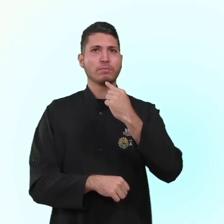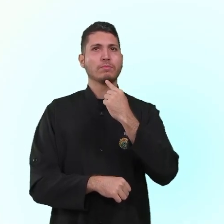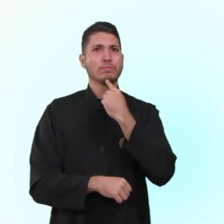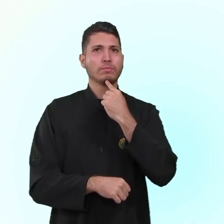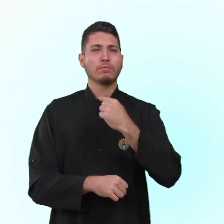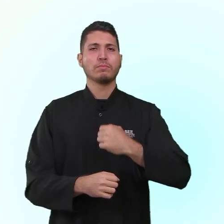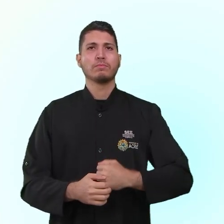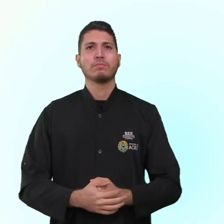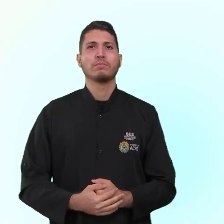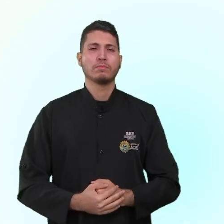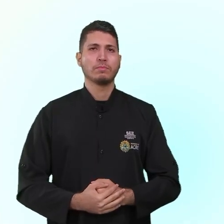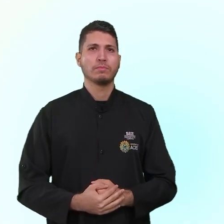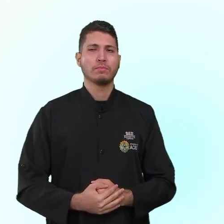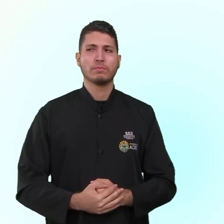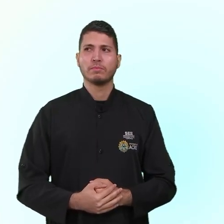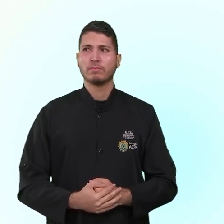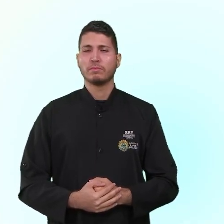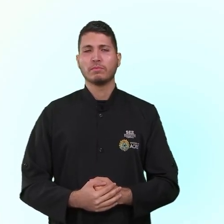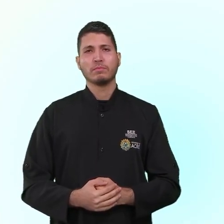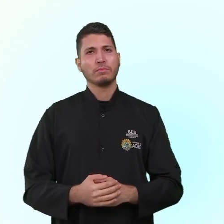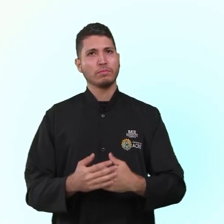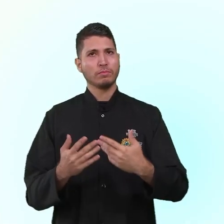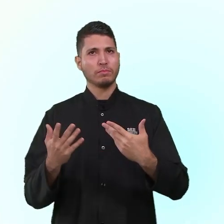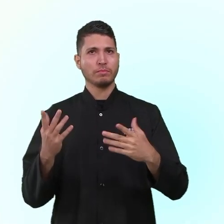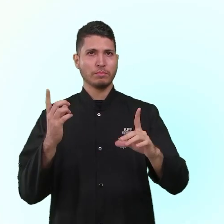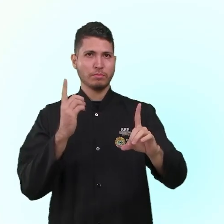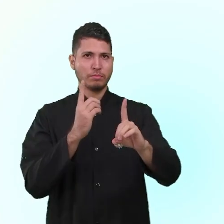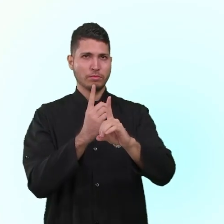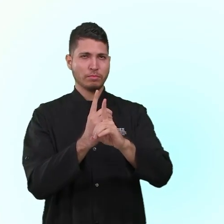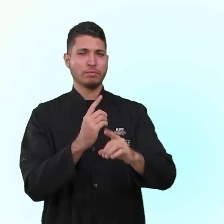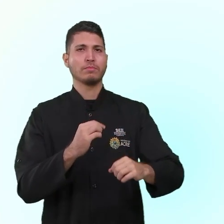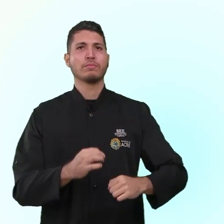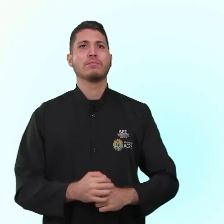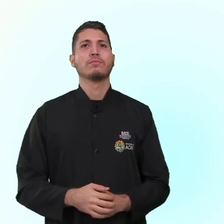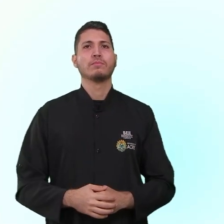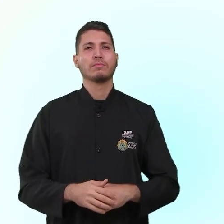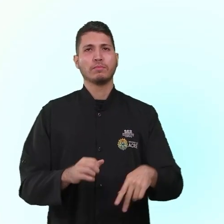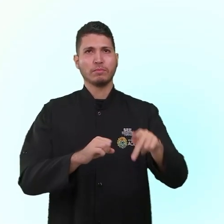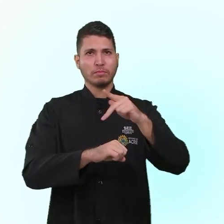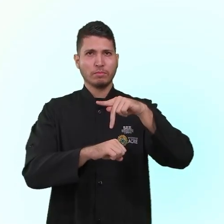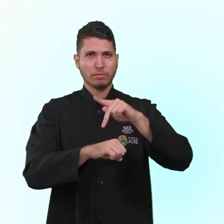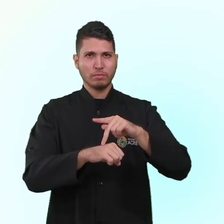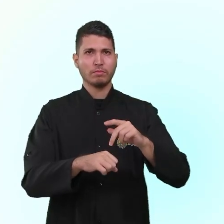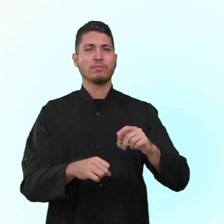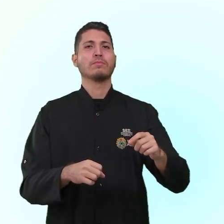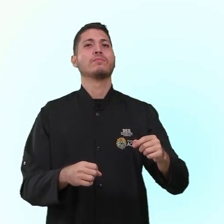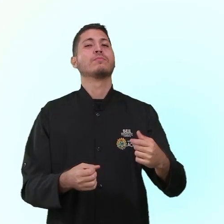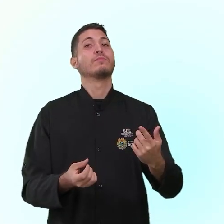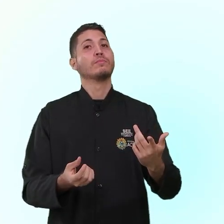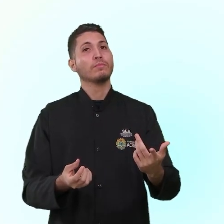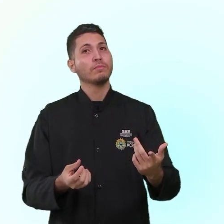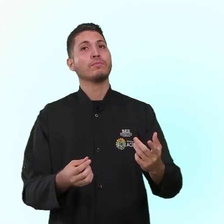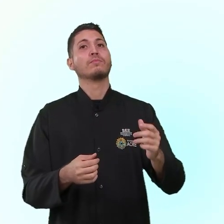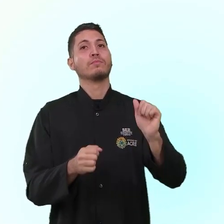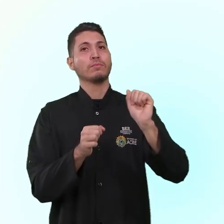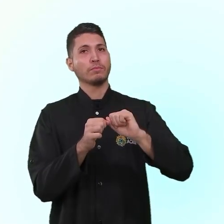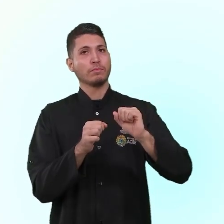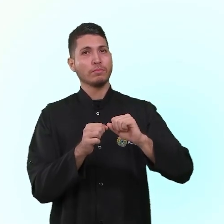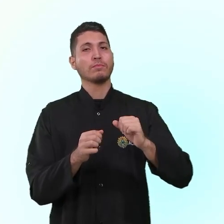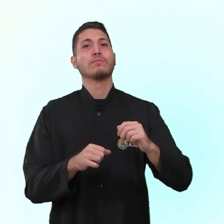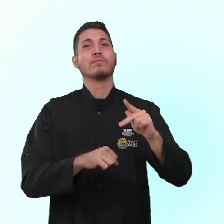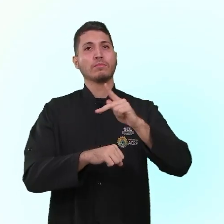imagens. Então, aqui nós vamos identificar quem são os países produtores, quem são os